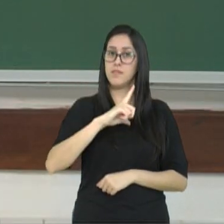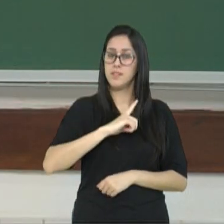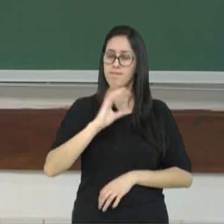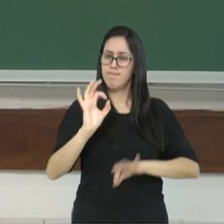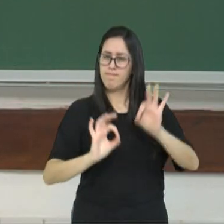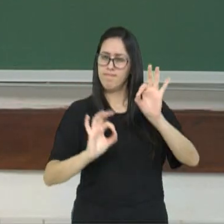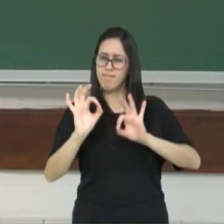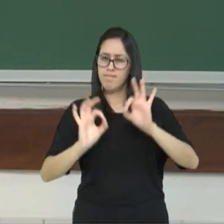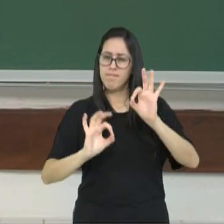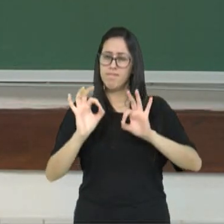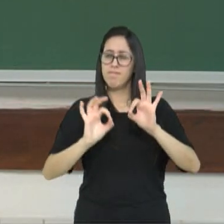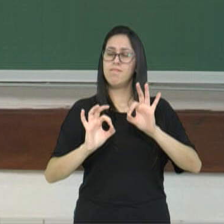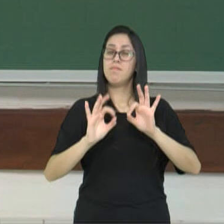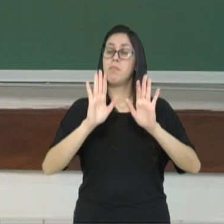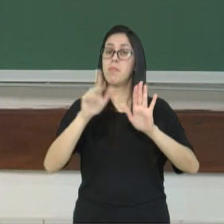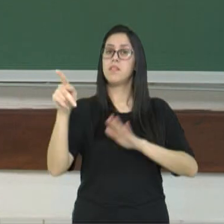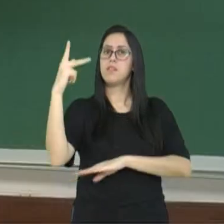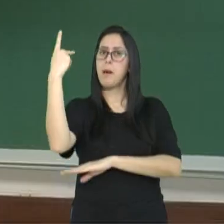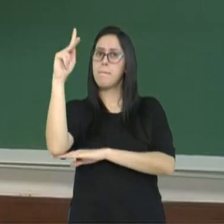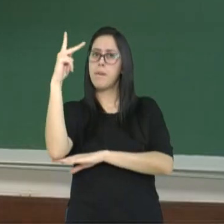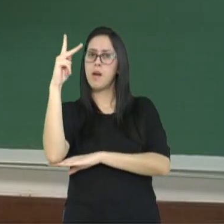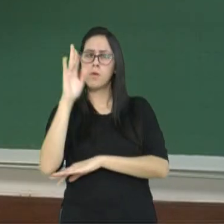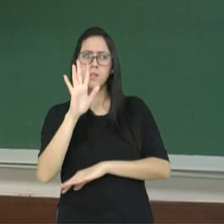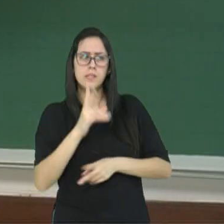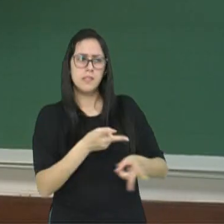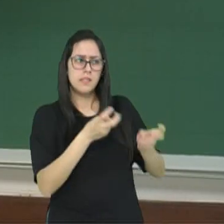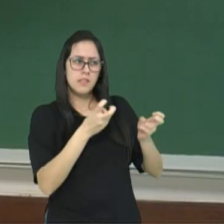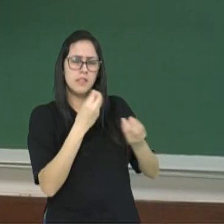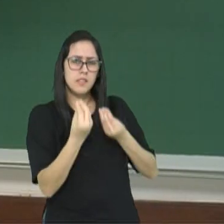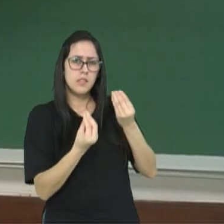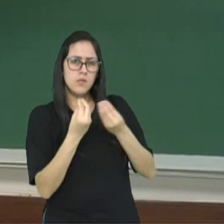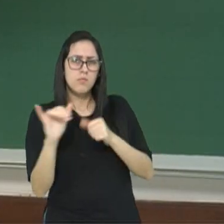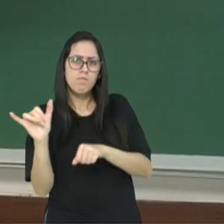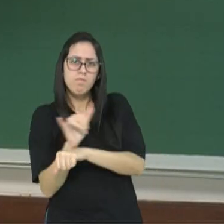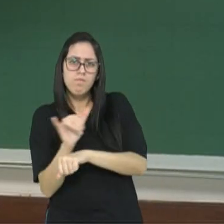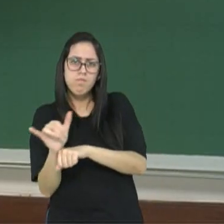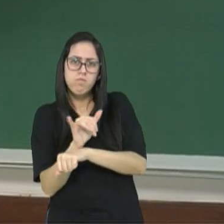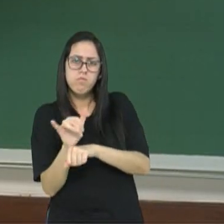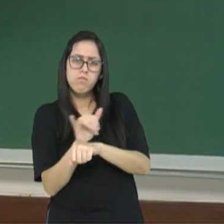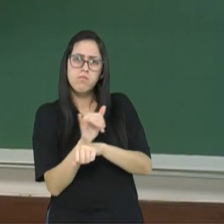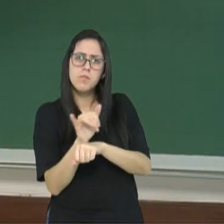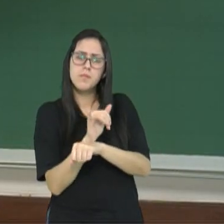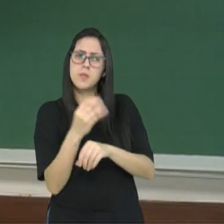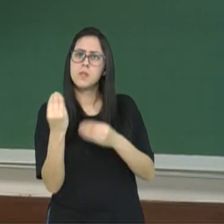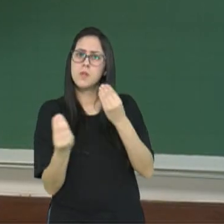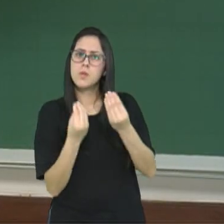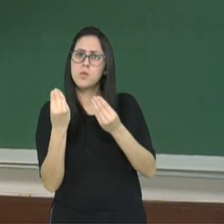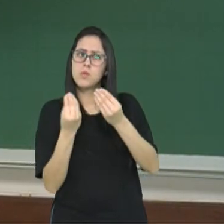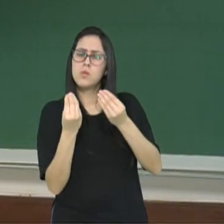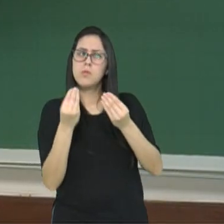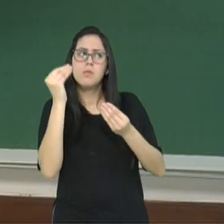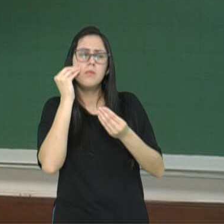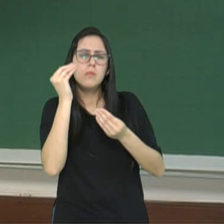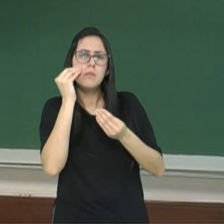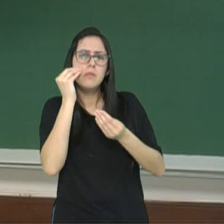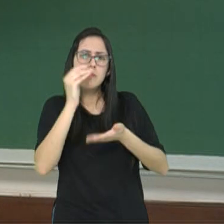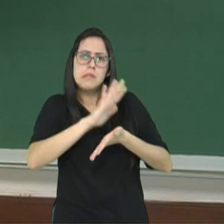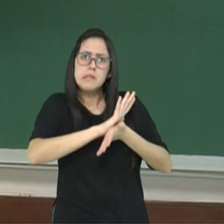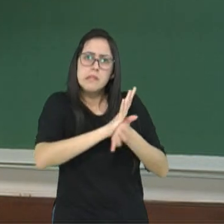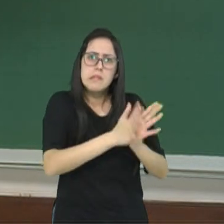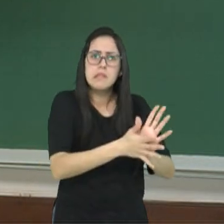para o Paraguai, que passava a ver suas cargas e provisões que eram mandadas para o exército serem bombardeadas pela